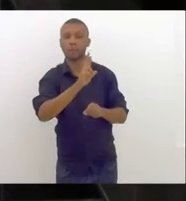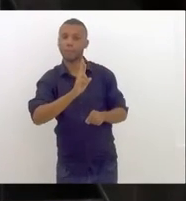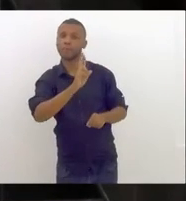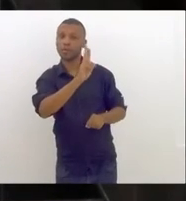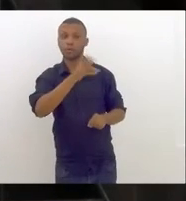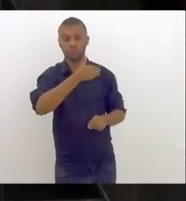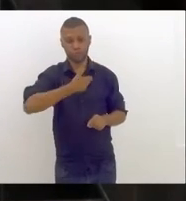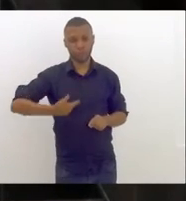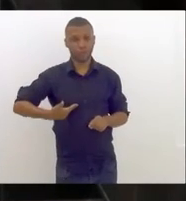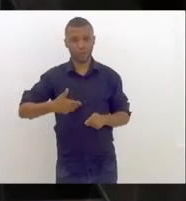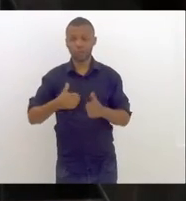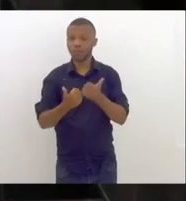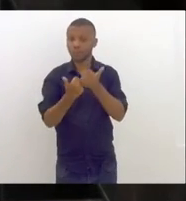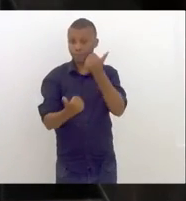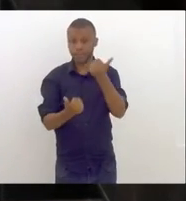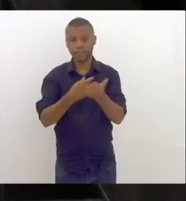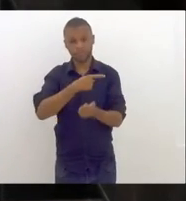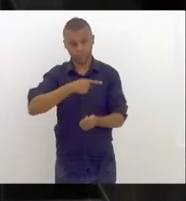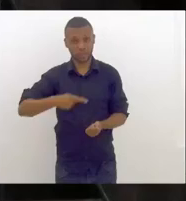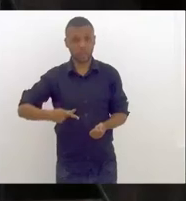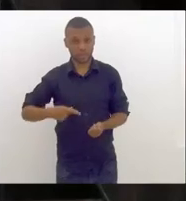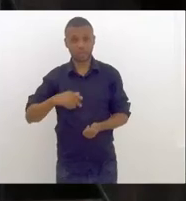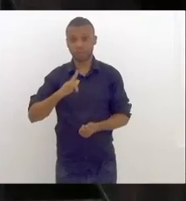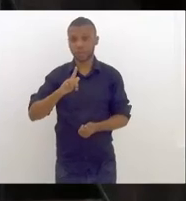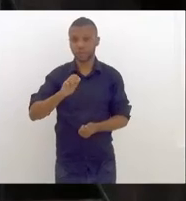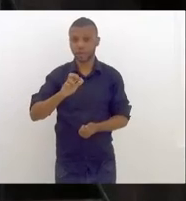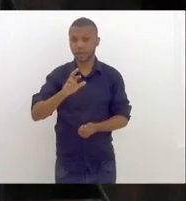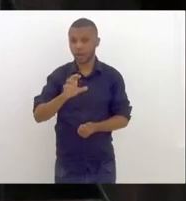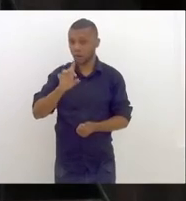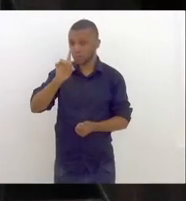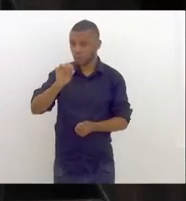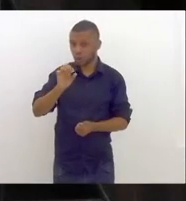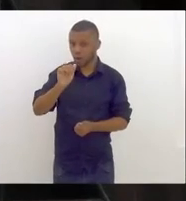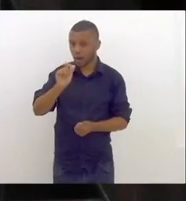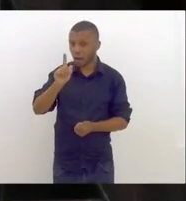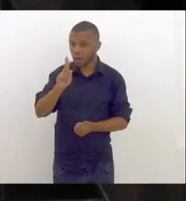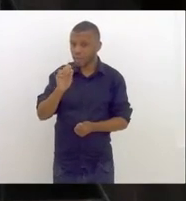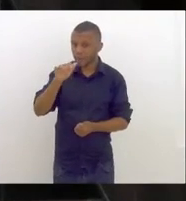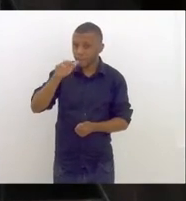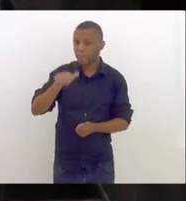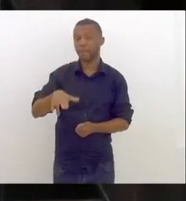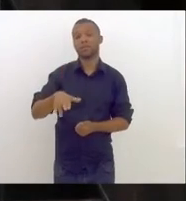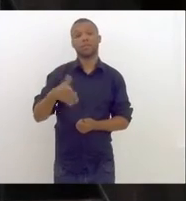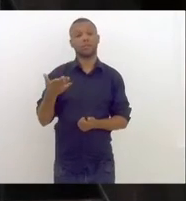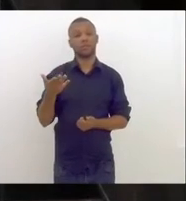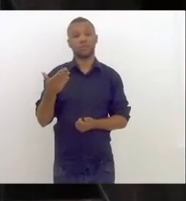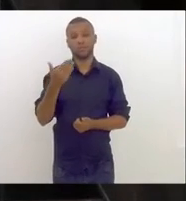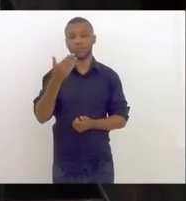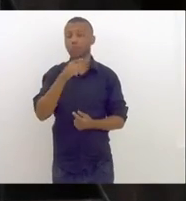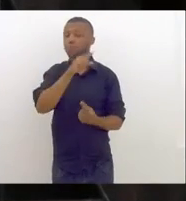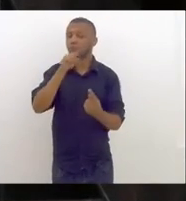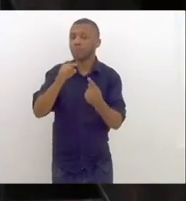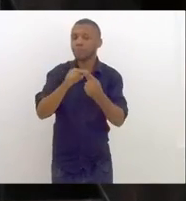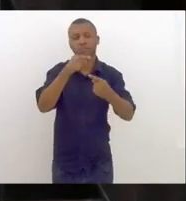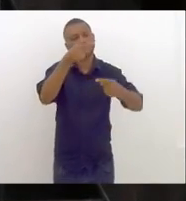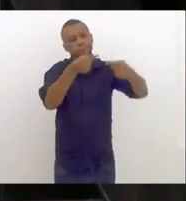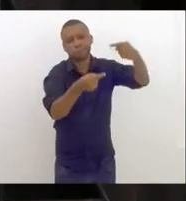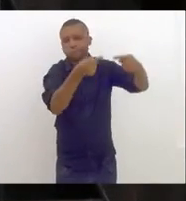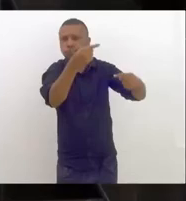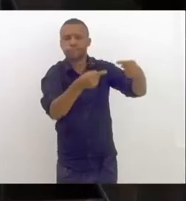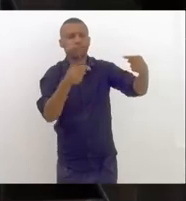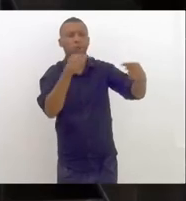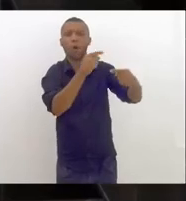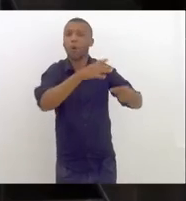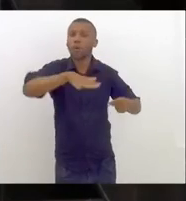pelo vice-presidente ali do Geraldo Alckmin que você se lembra conhece muito bem para que se discutisse é um espaço